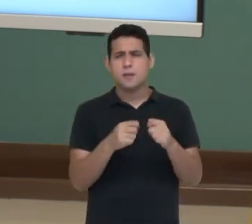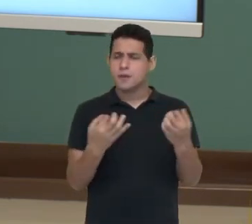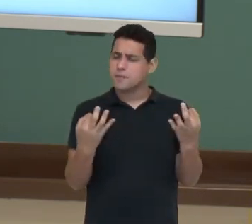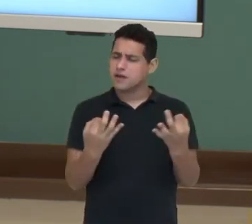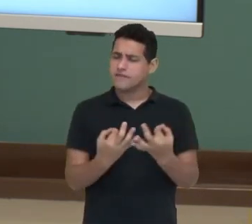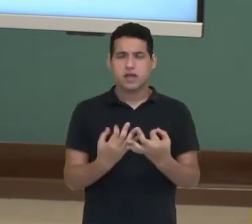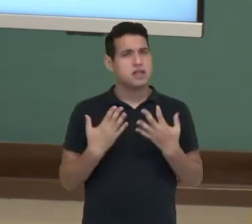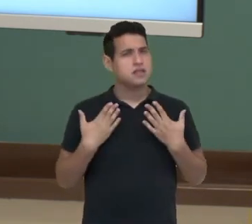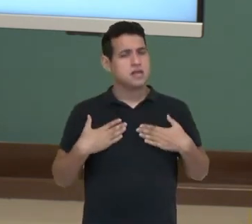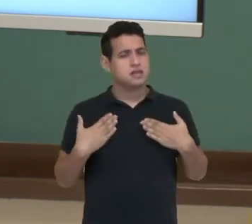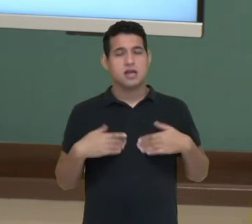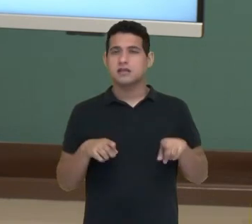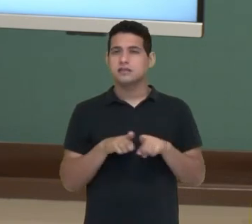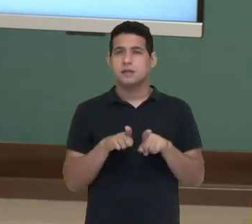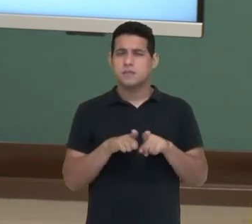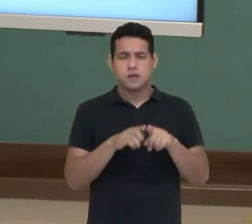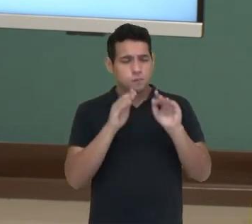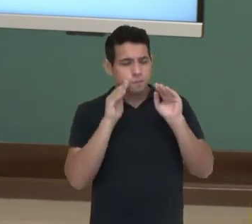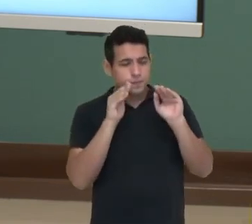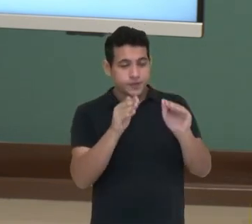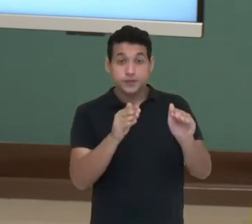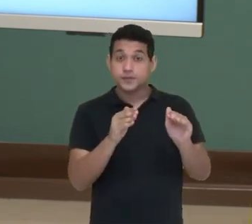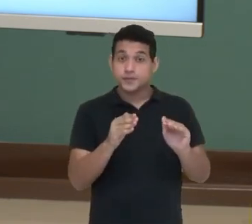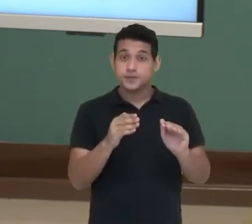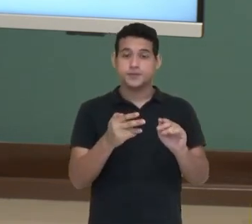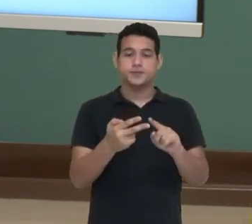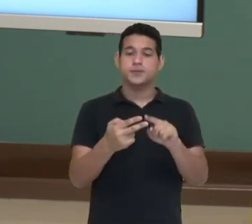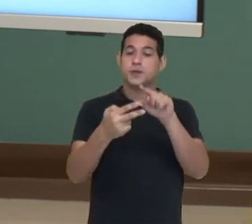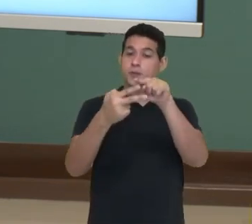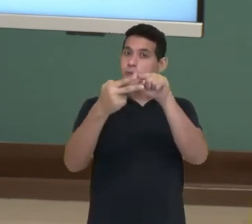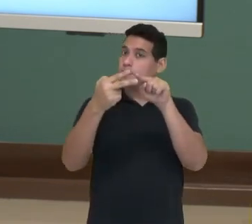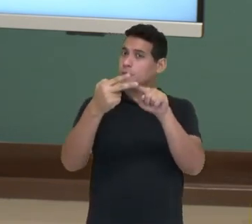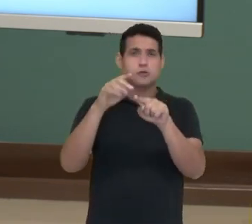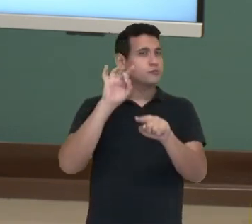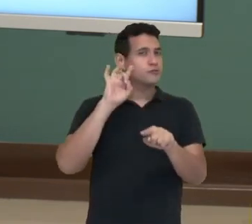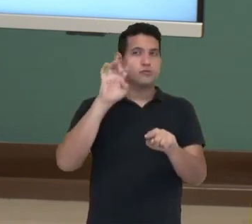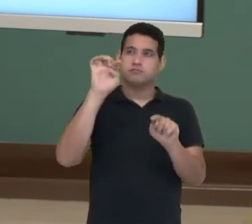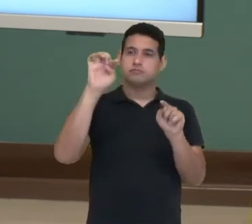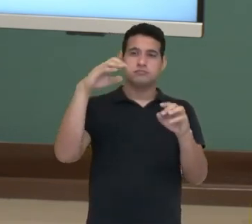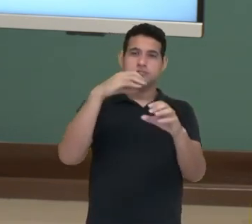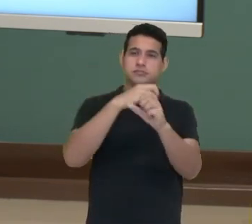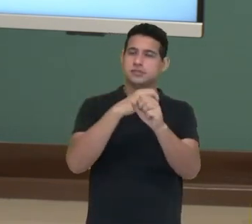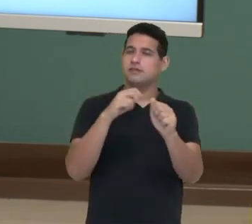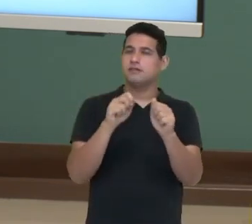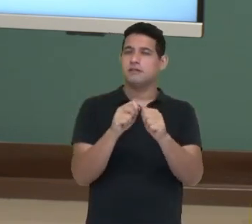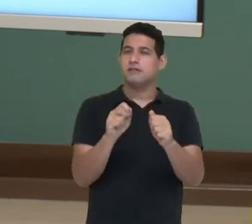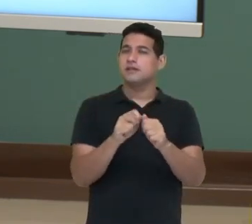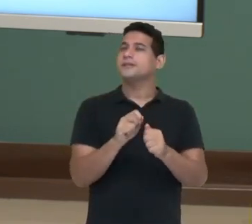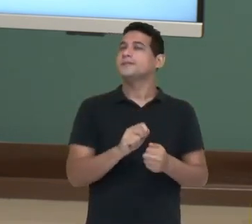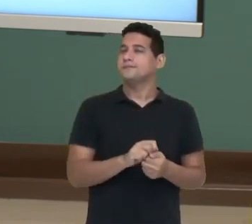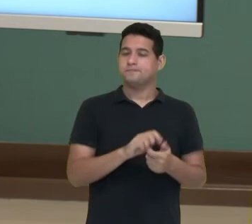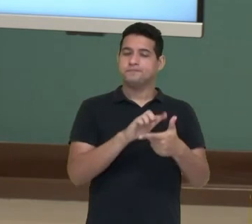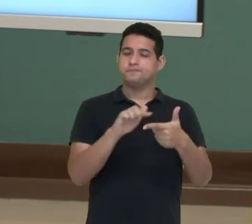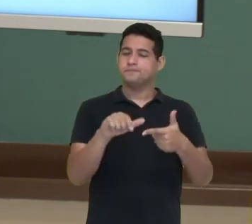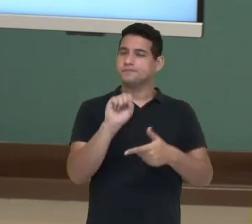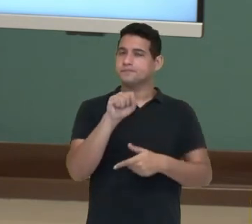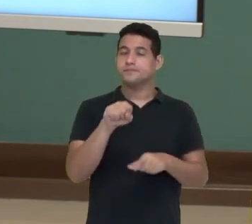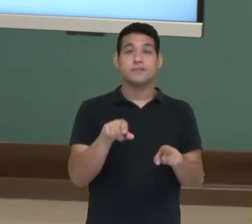tranquilo, bem centradinho, 2 pontos é o que basta para você construir o gráfico de uma